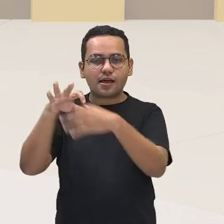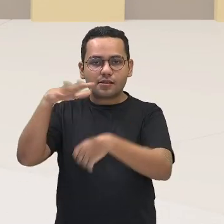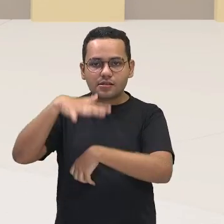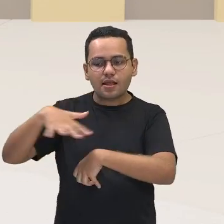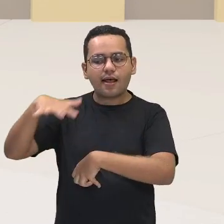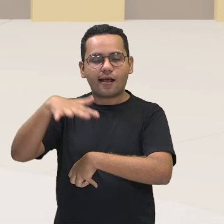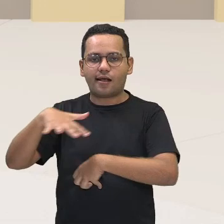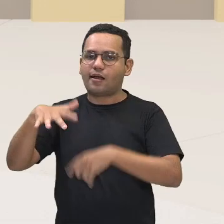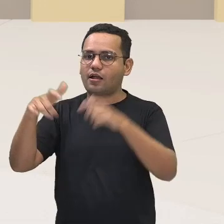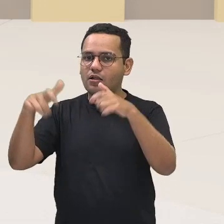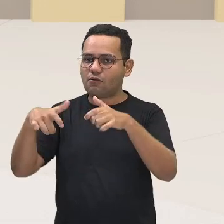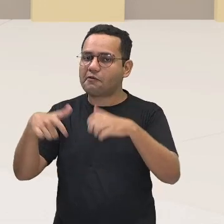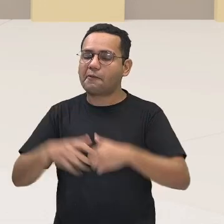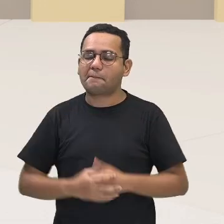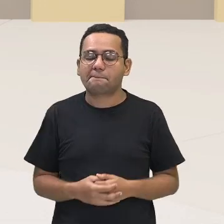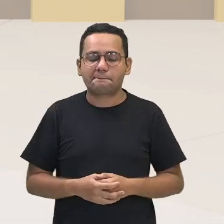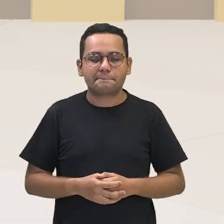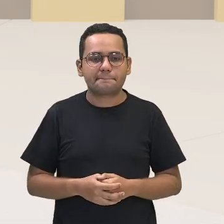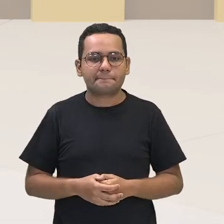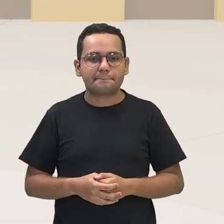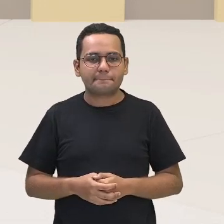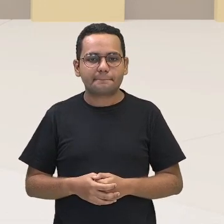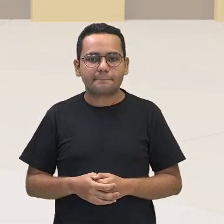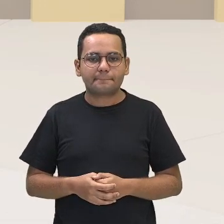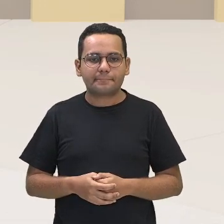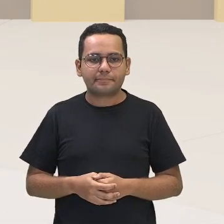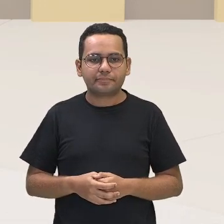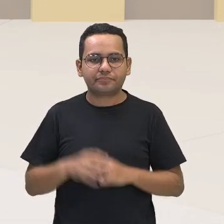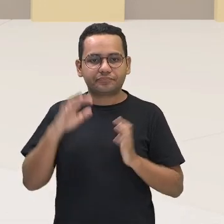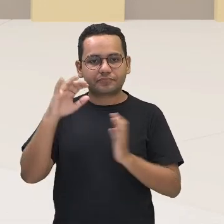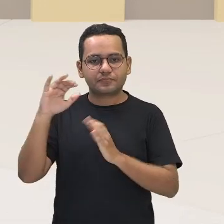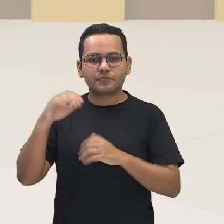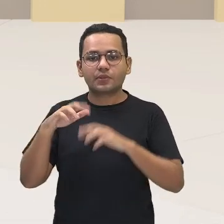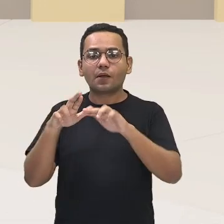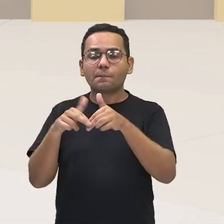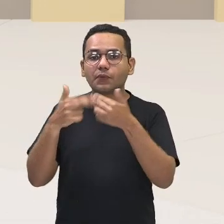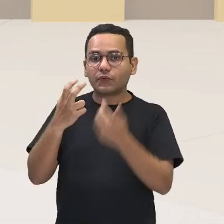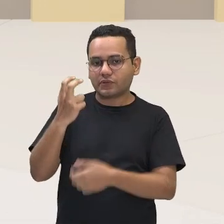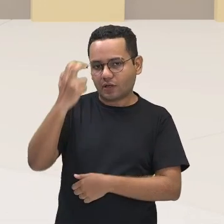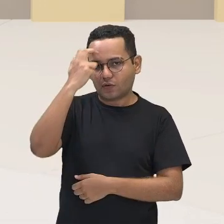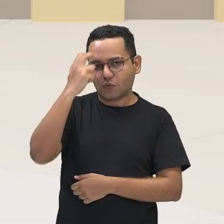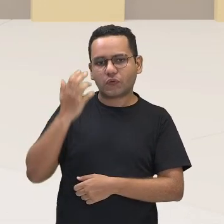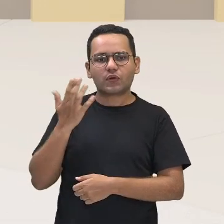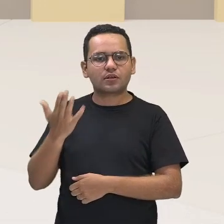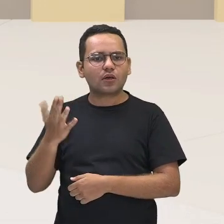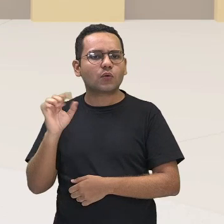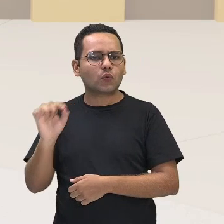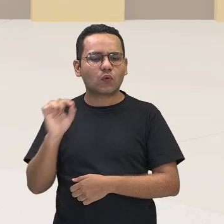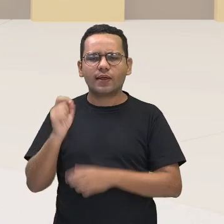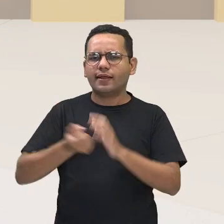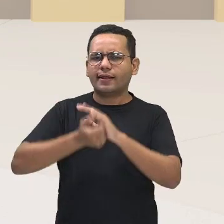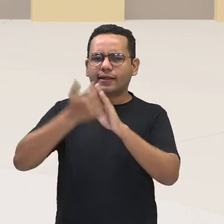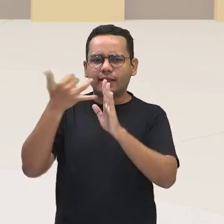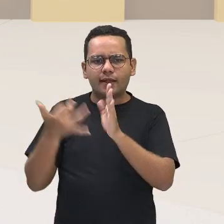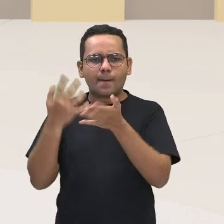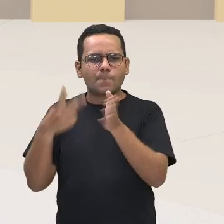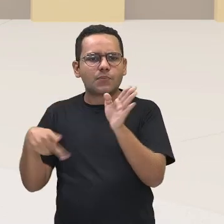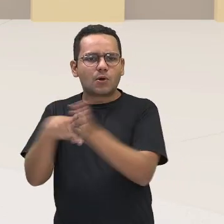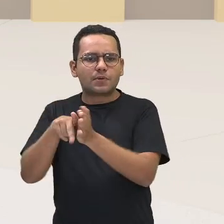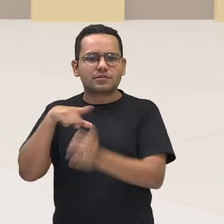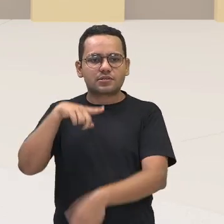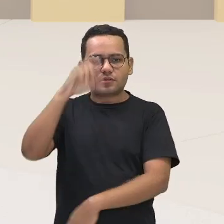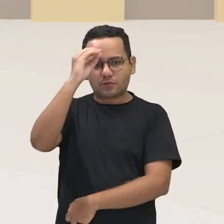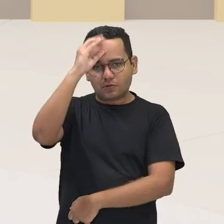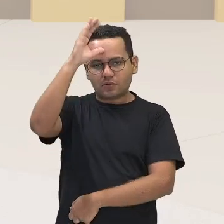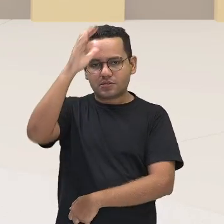cultura local. Então, a cultura é todo aquele complexo que inclui o conhecimento, as crenças,